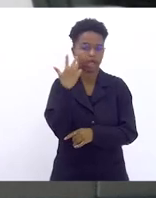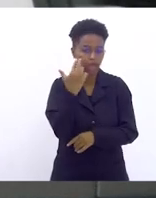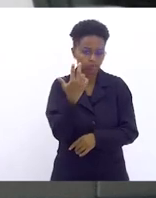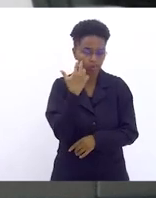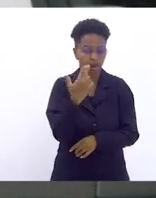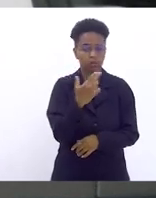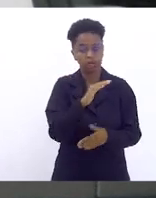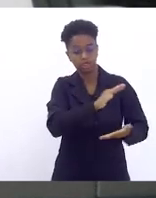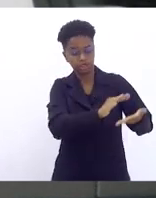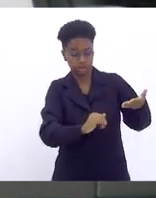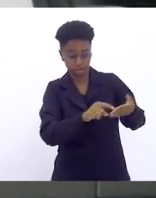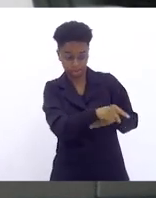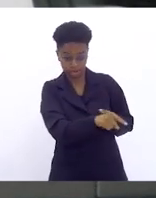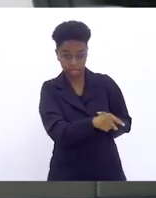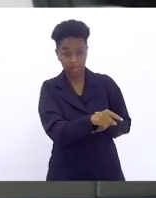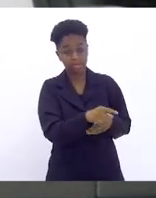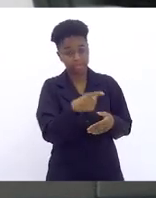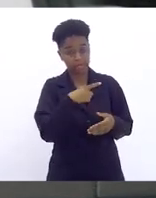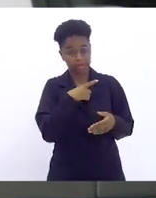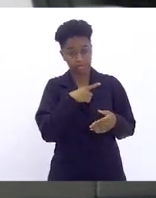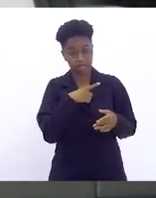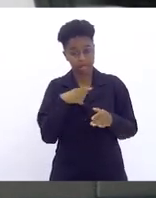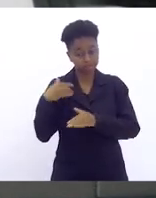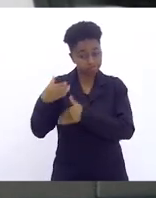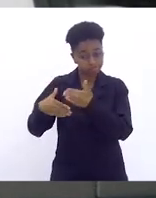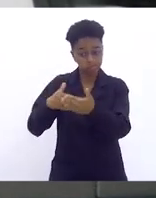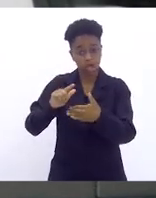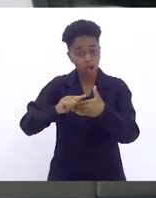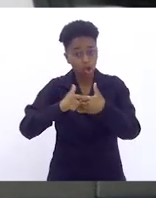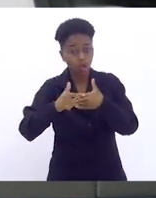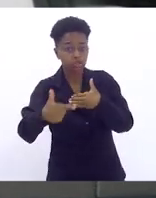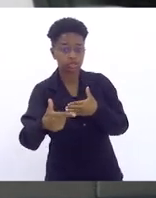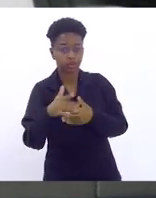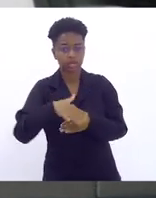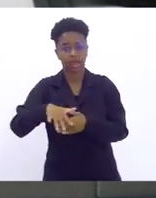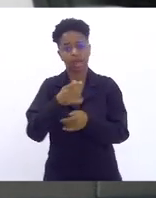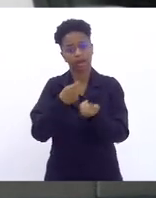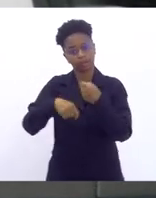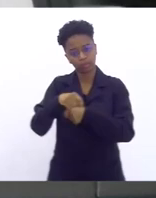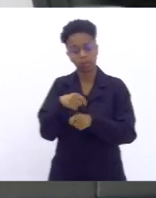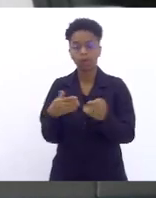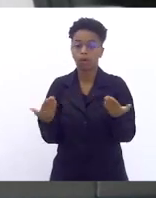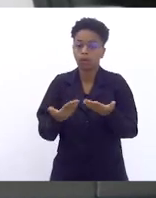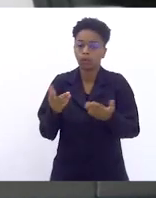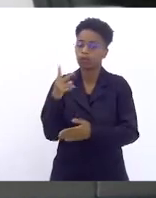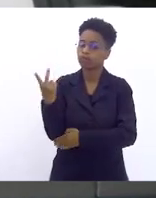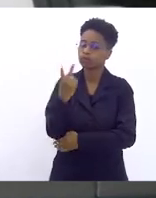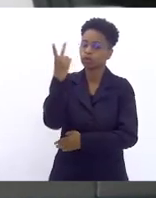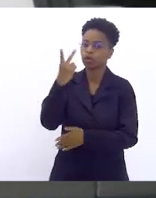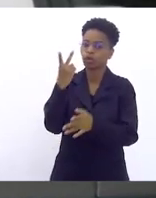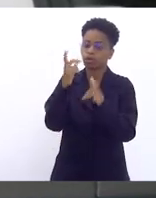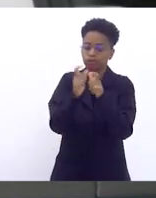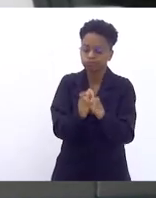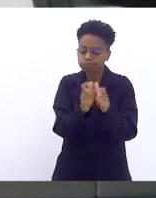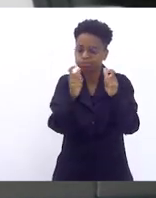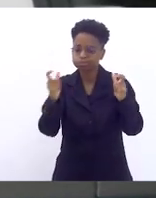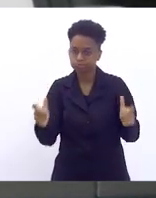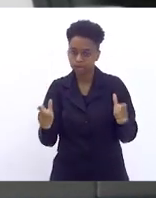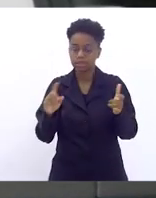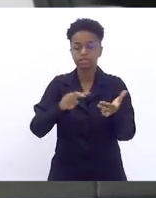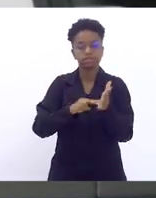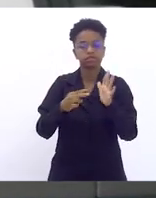ele tem uma consequência Econômica Então hoje esse valor Amp faz com que a gente tenha